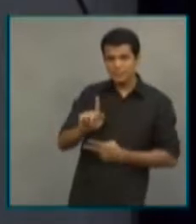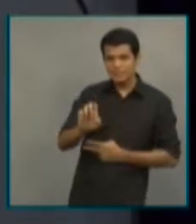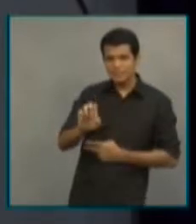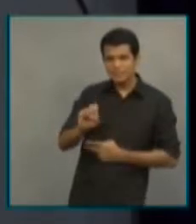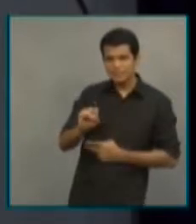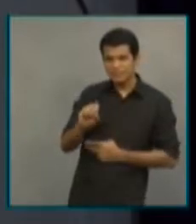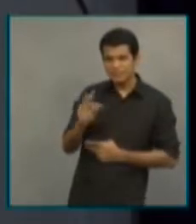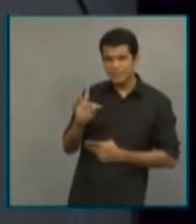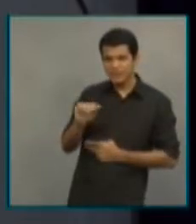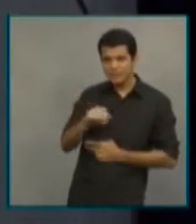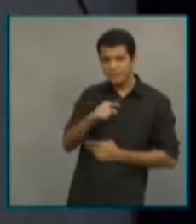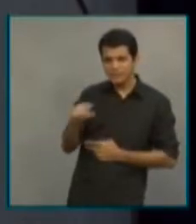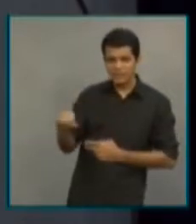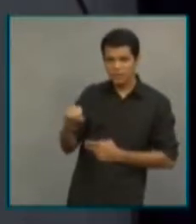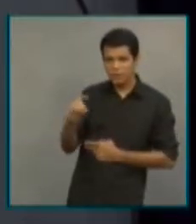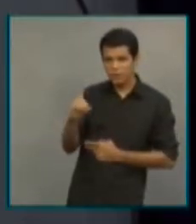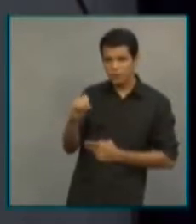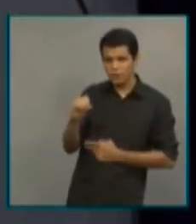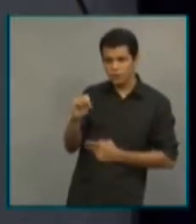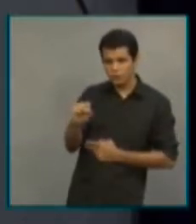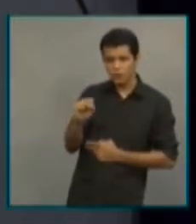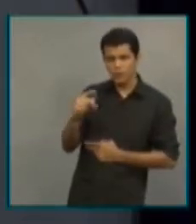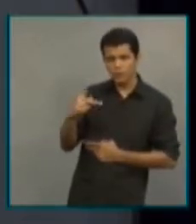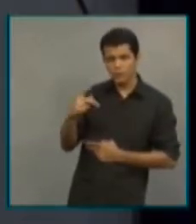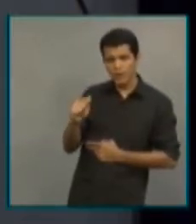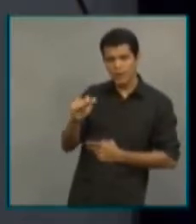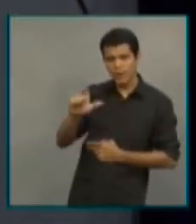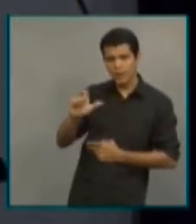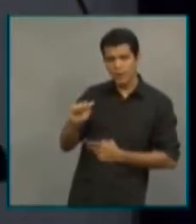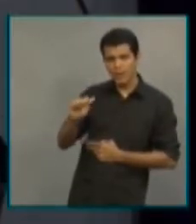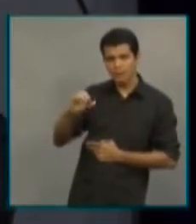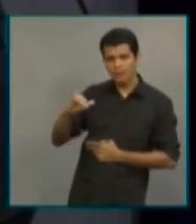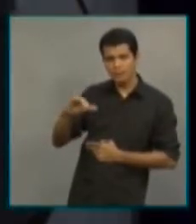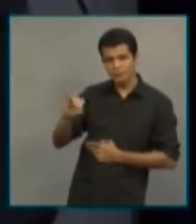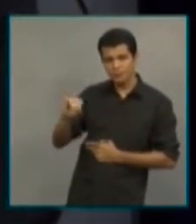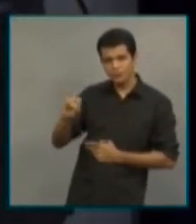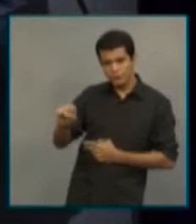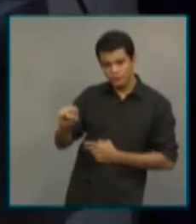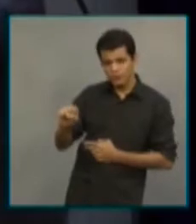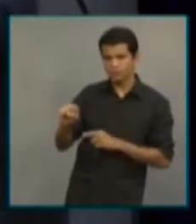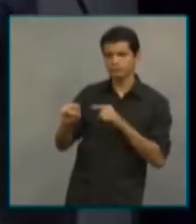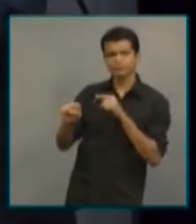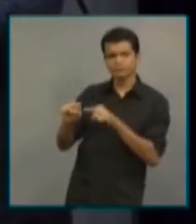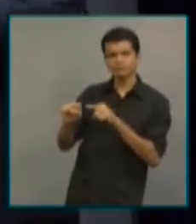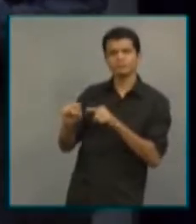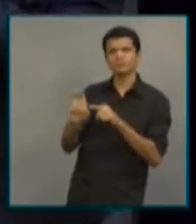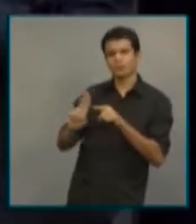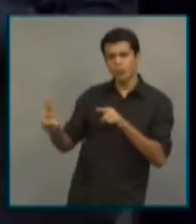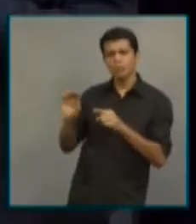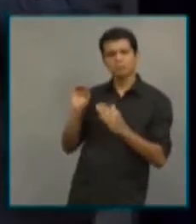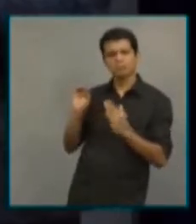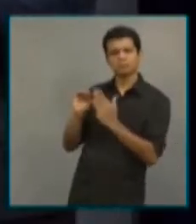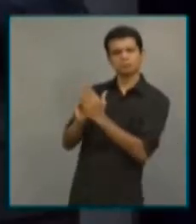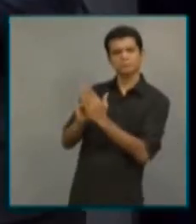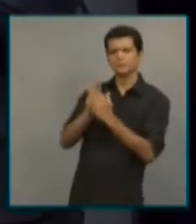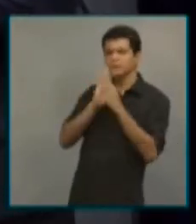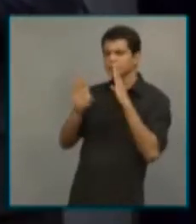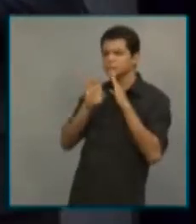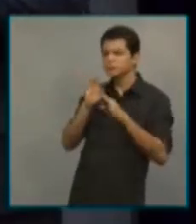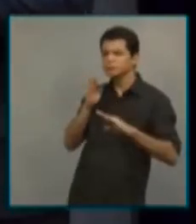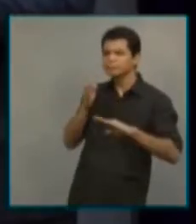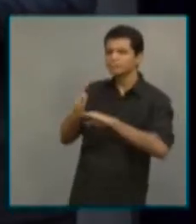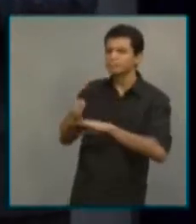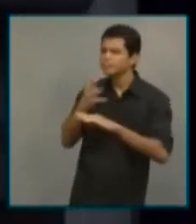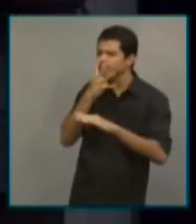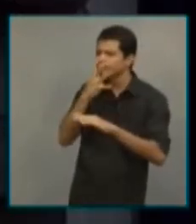A senhora, o presidente da CAACE e a presidente conselheira do... a presidente do conselho, da